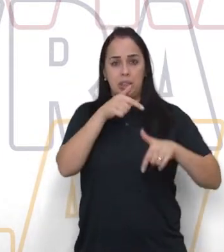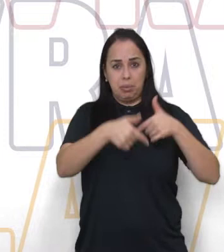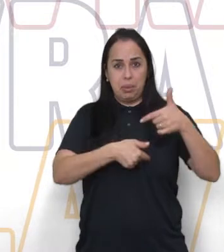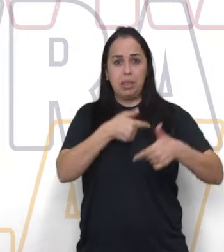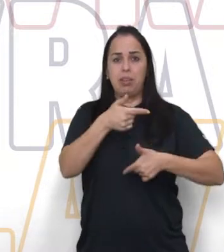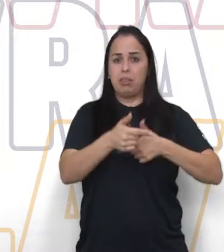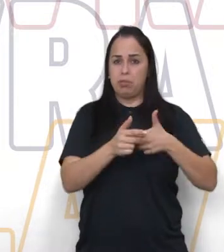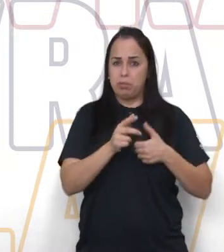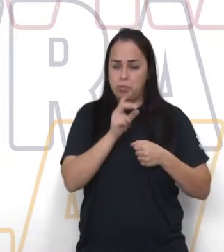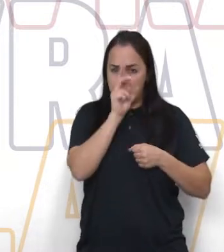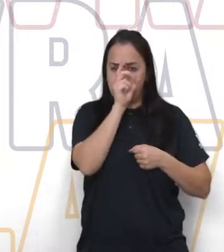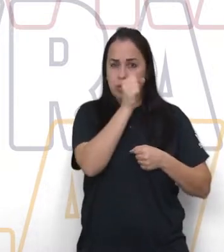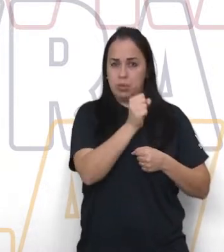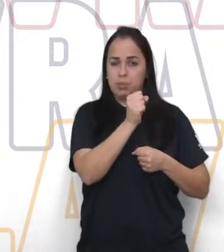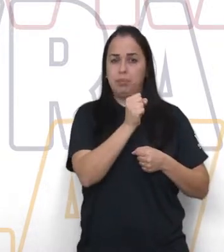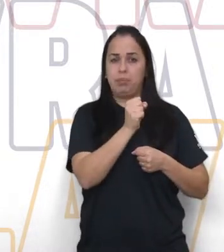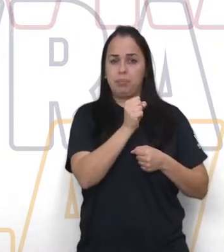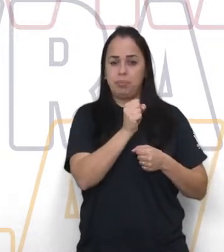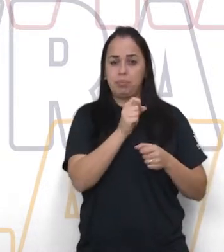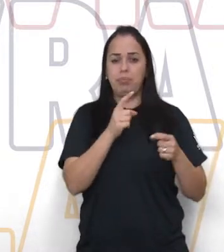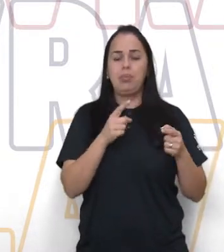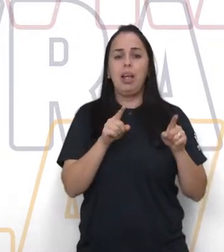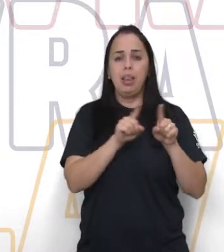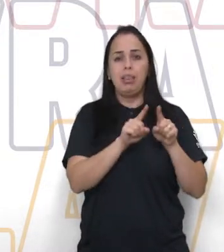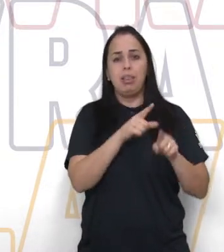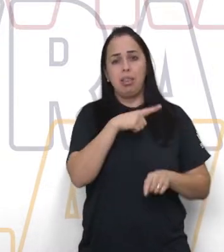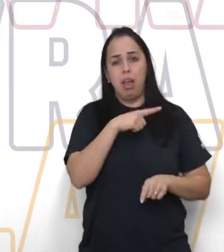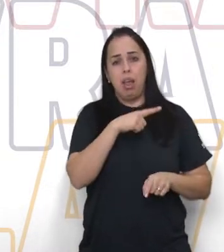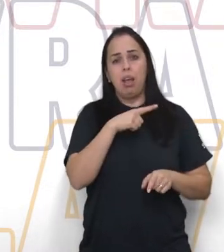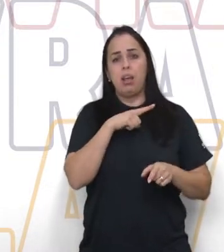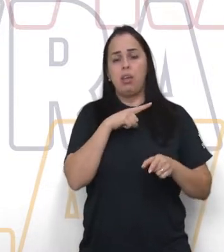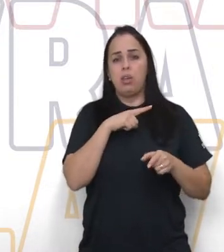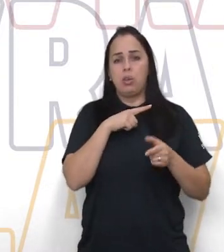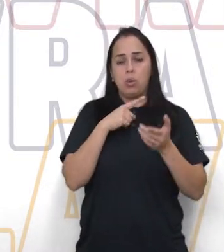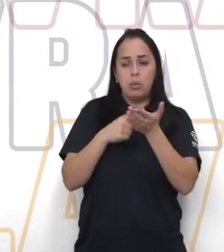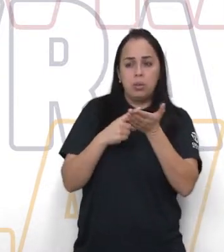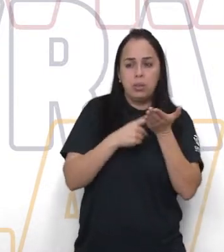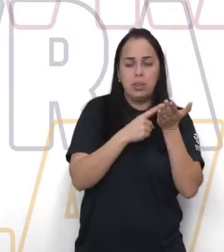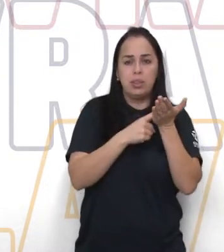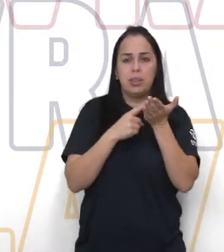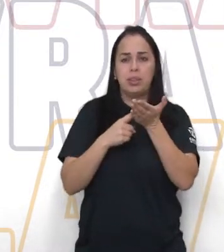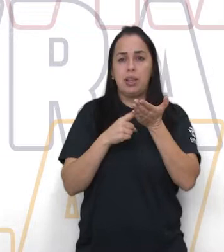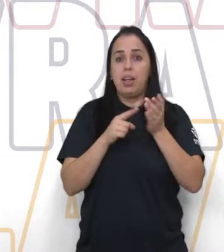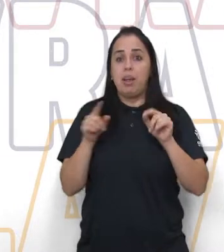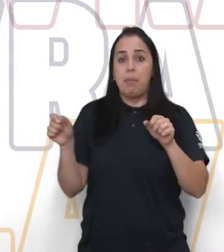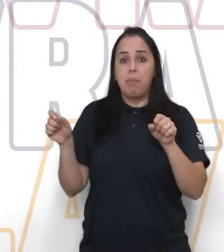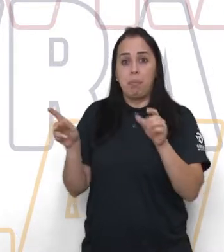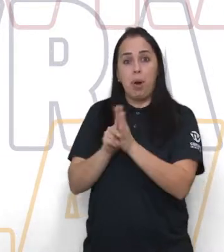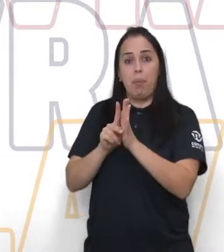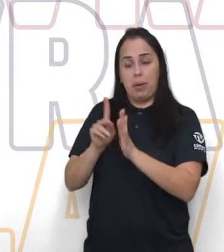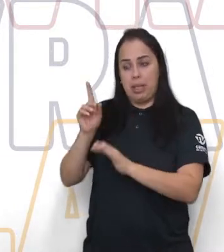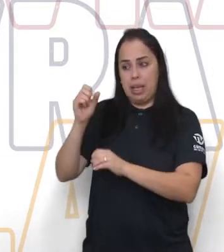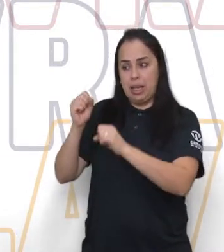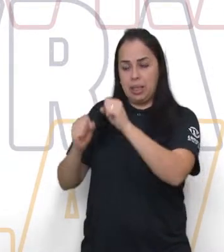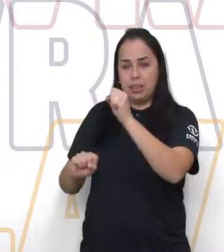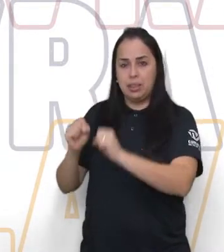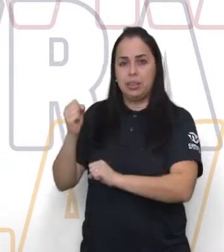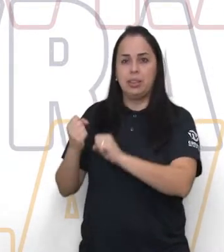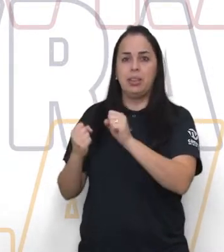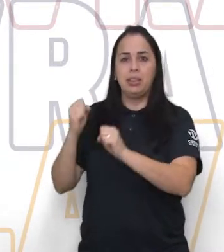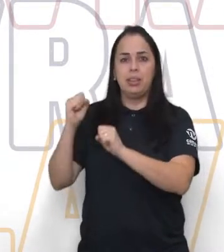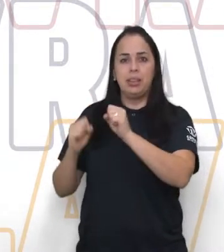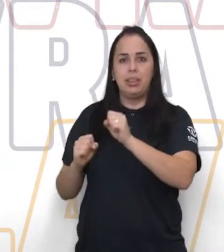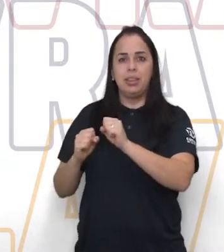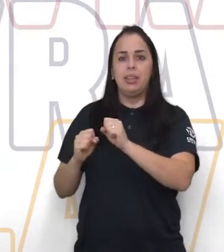forte o Brasil tem uma agenda bacana que está sendo explorado para essas questões indústria 4.0 tem